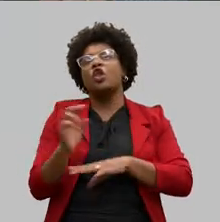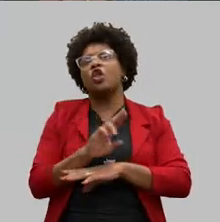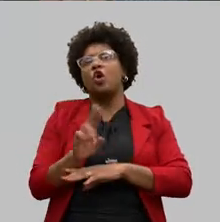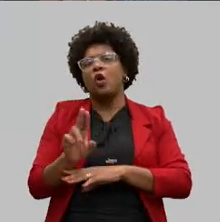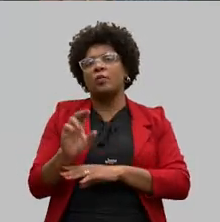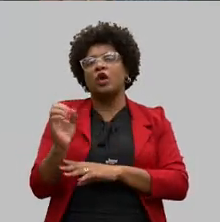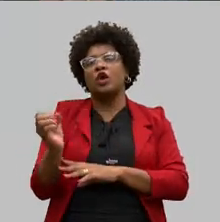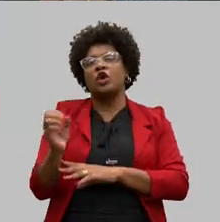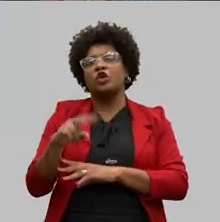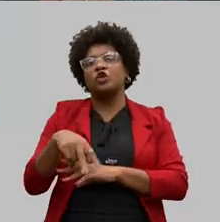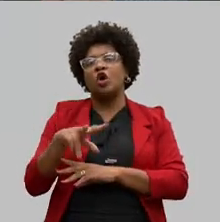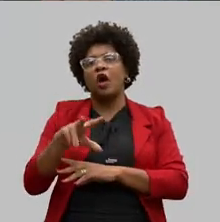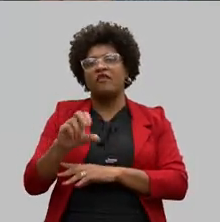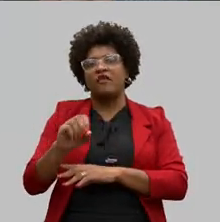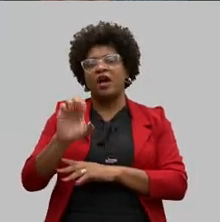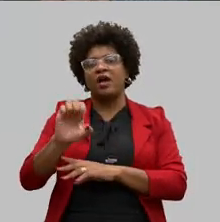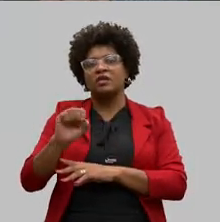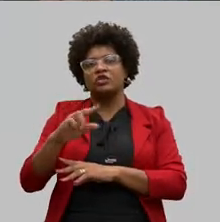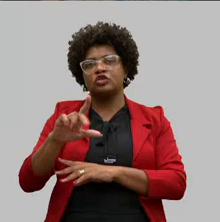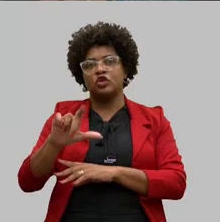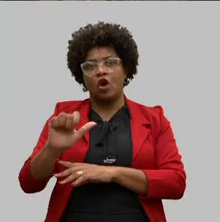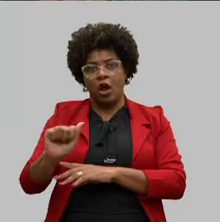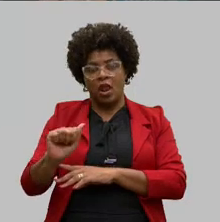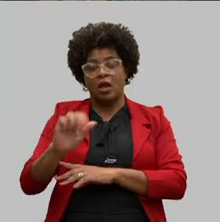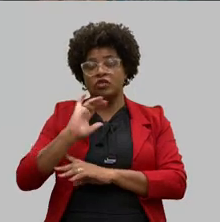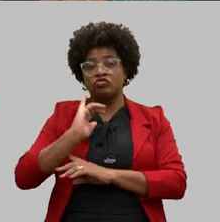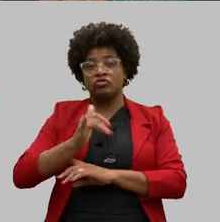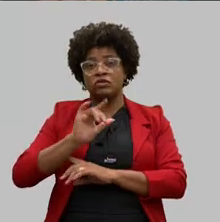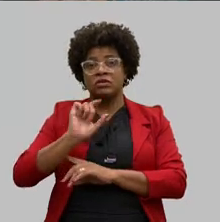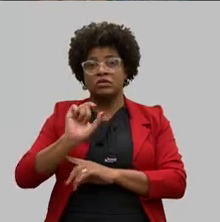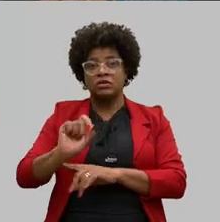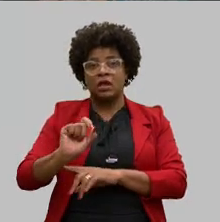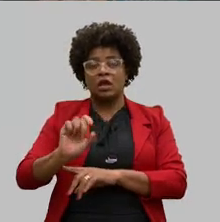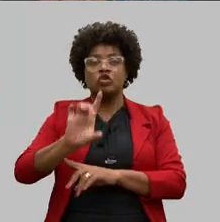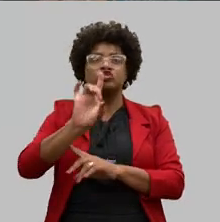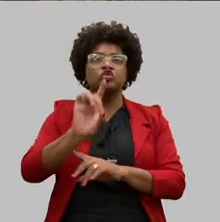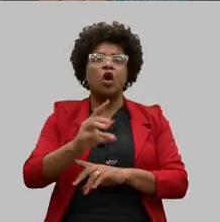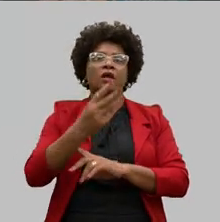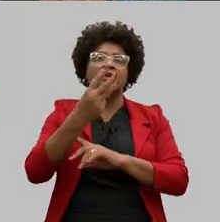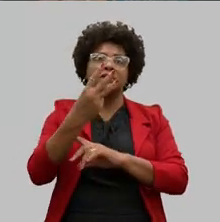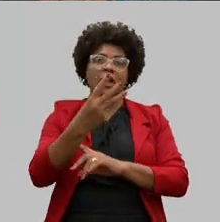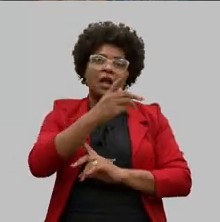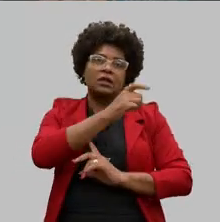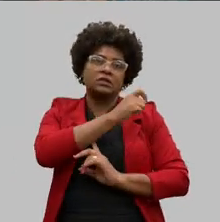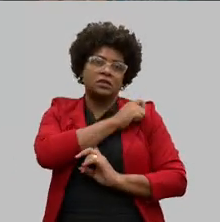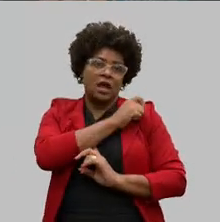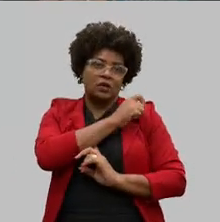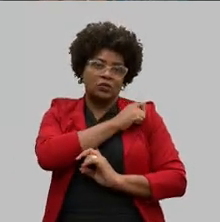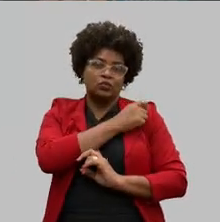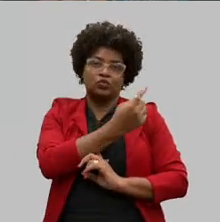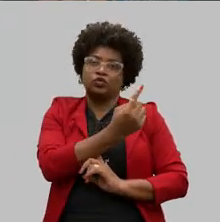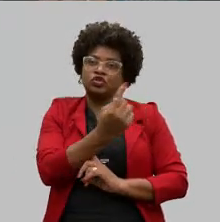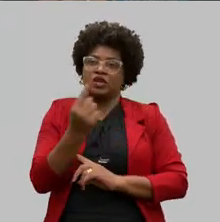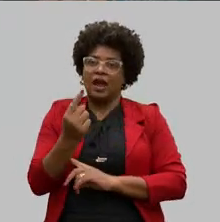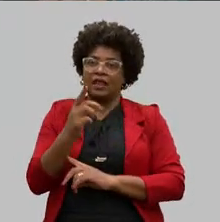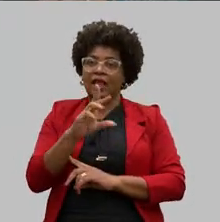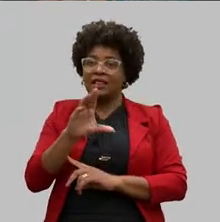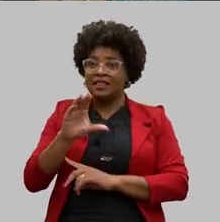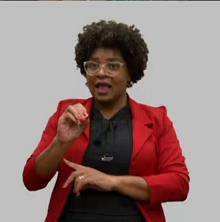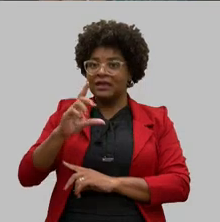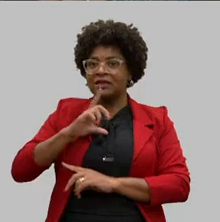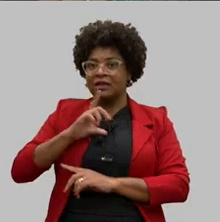professores cadastrados afirma que somente três alunos de cada 10 com deficiência